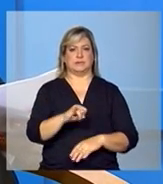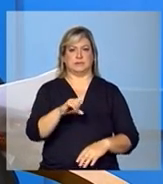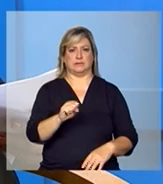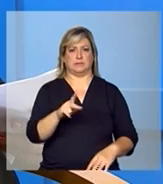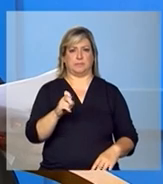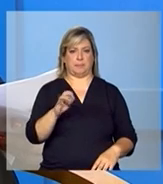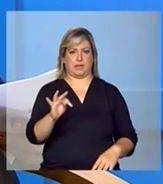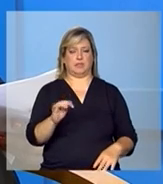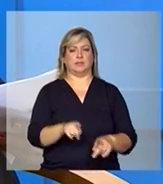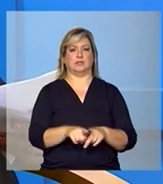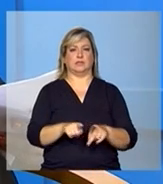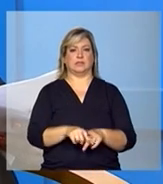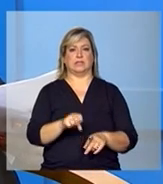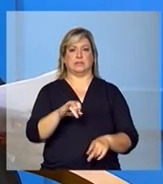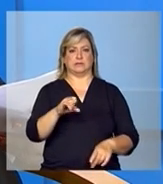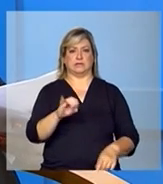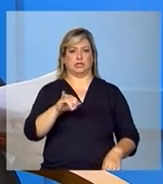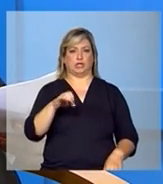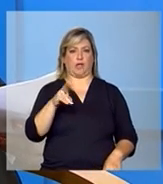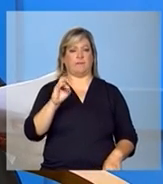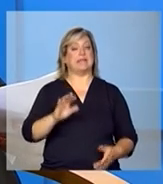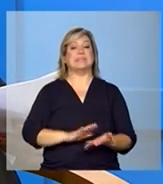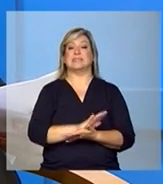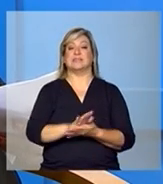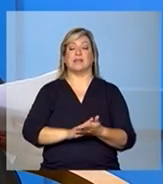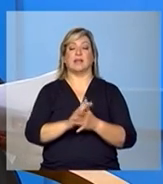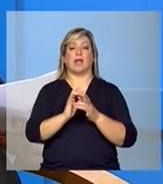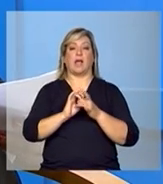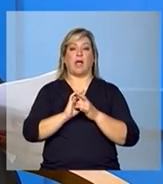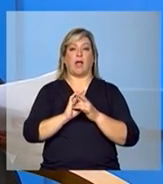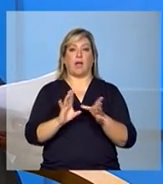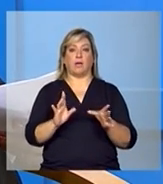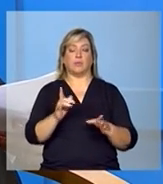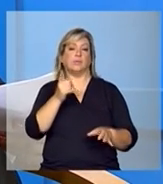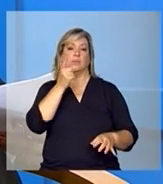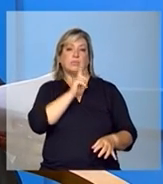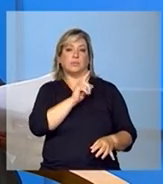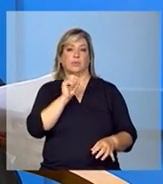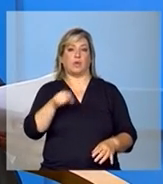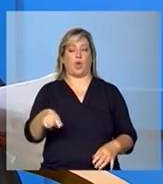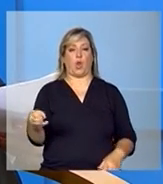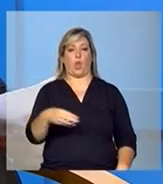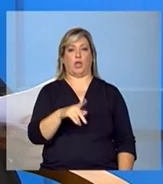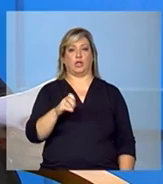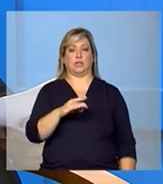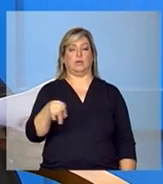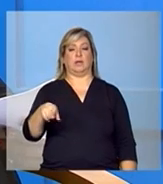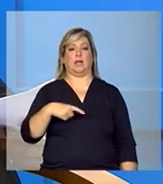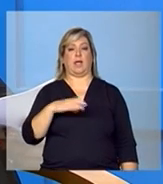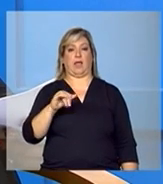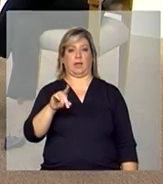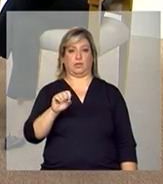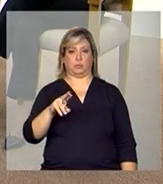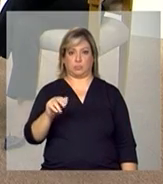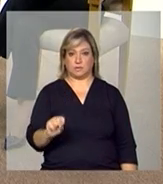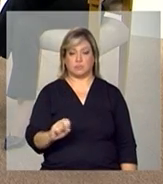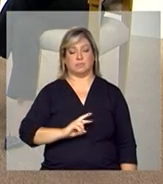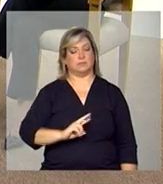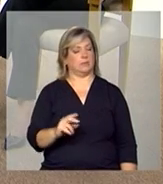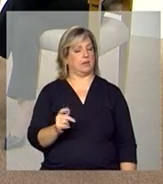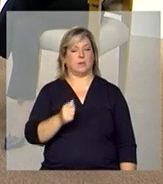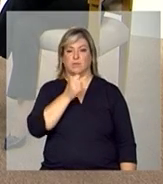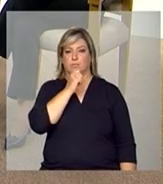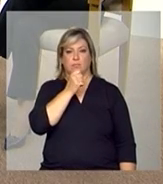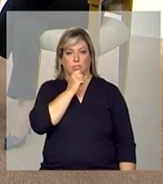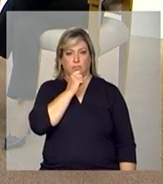cis jovem sem ter autorização a autorizado a nova gestão no k de suas não